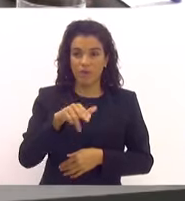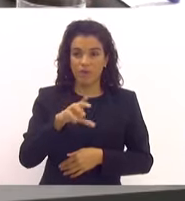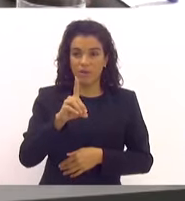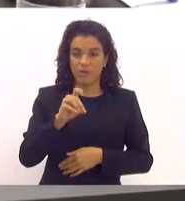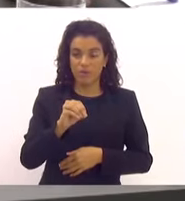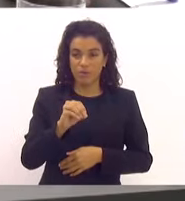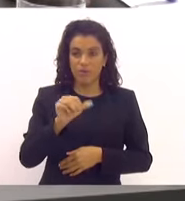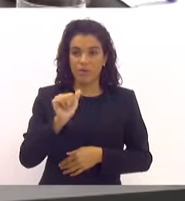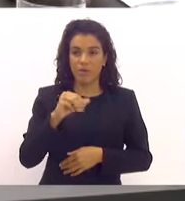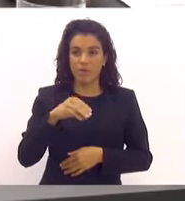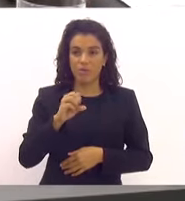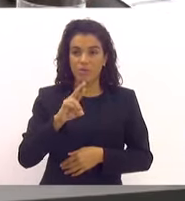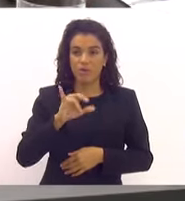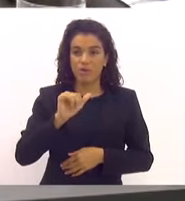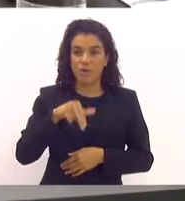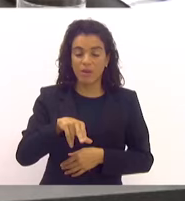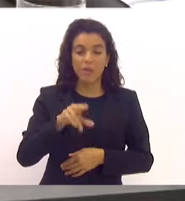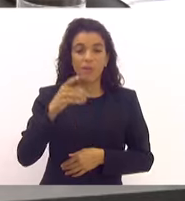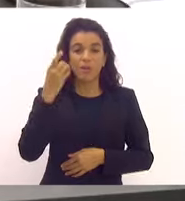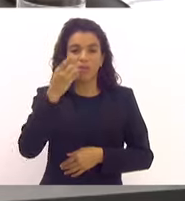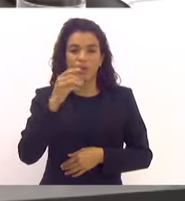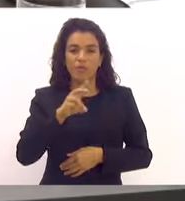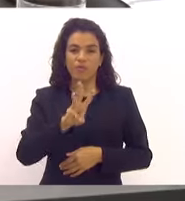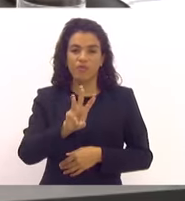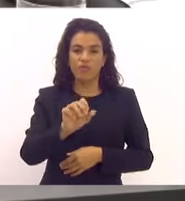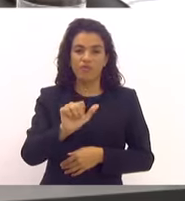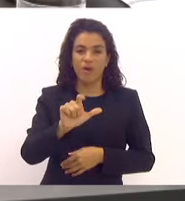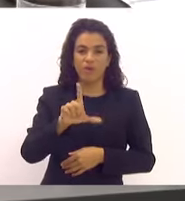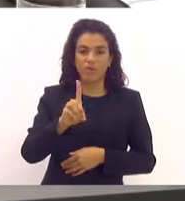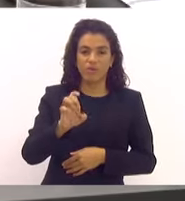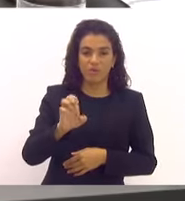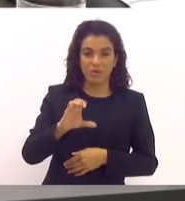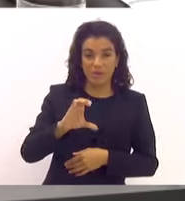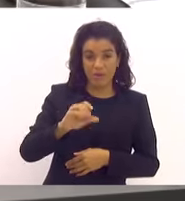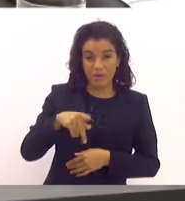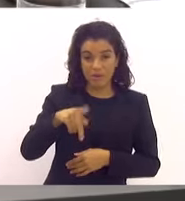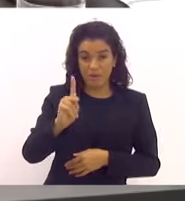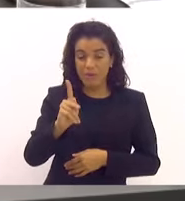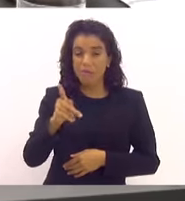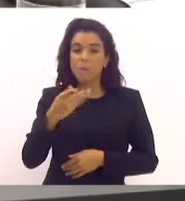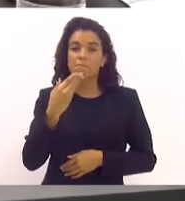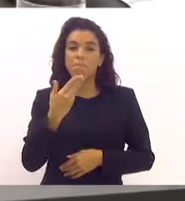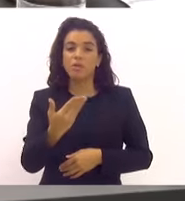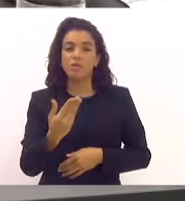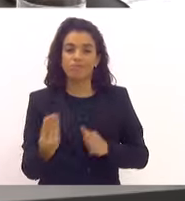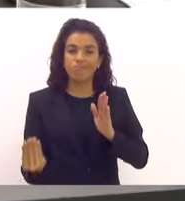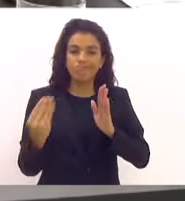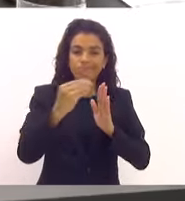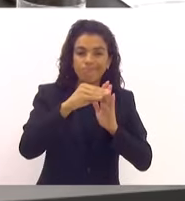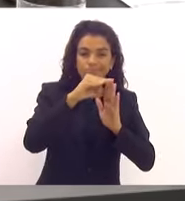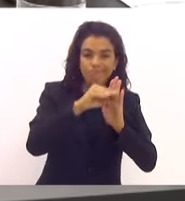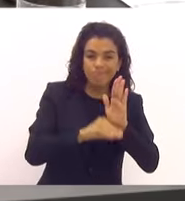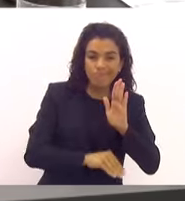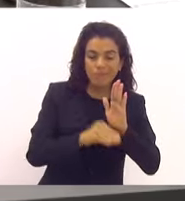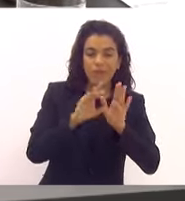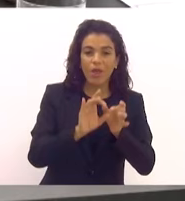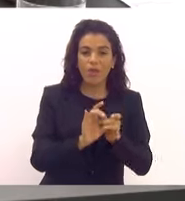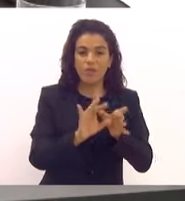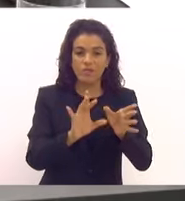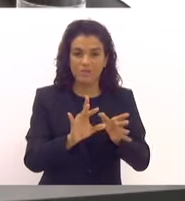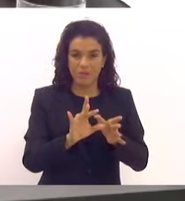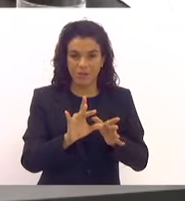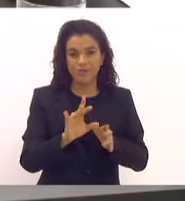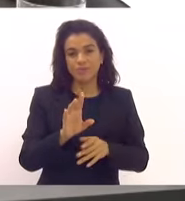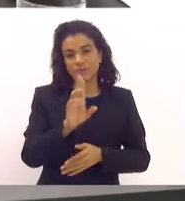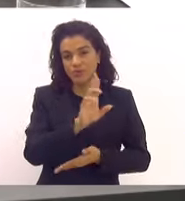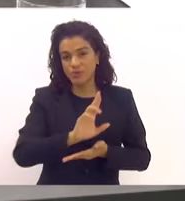O deputado Valdec me pediu para incluir um projeto da autoria dele, que é simples, é concessão de utilidade pública,